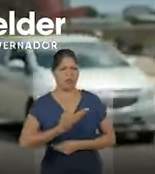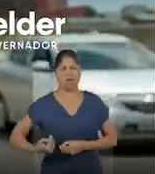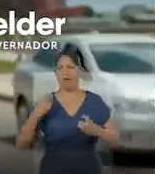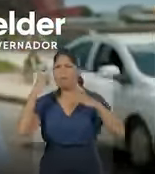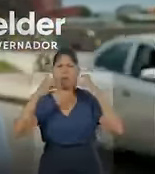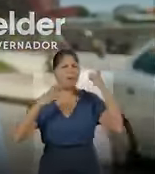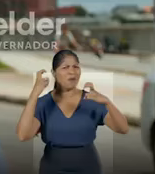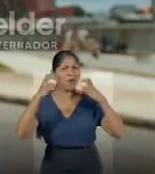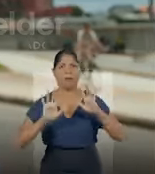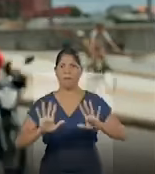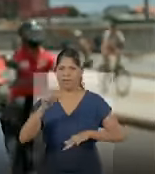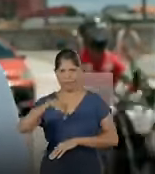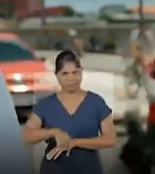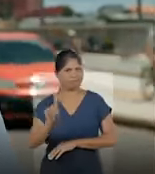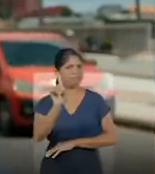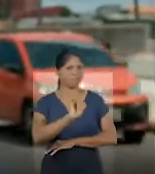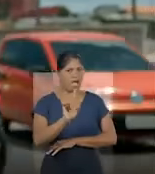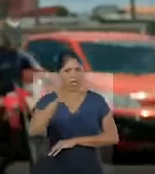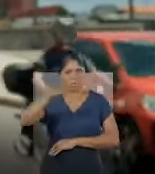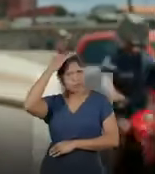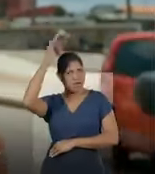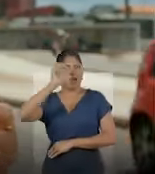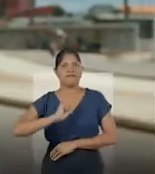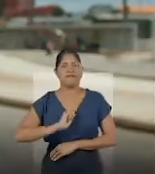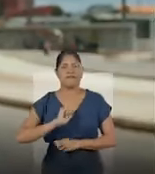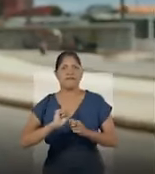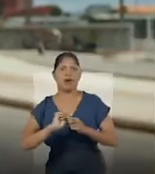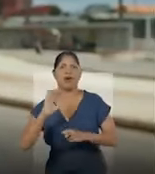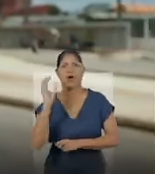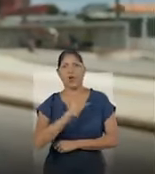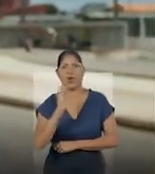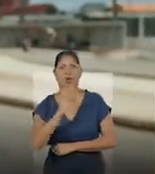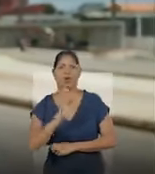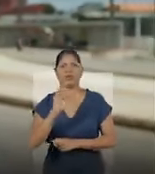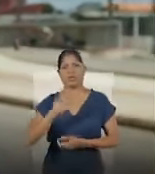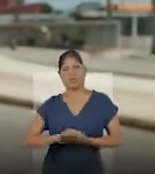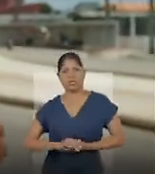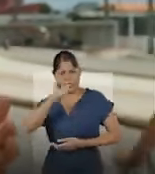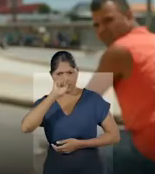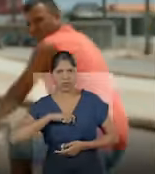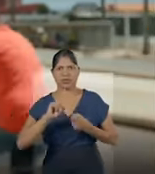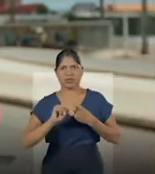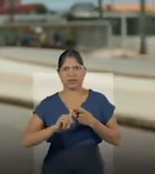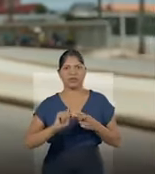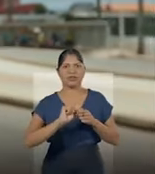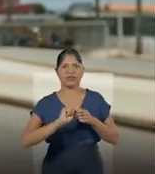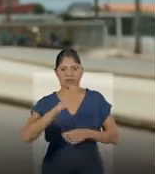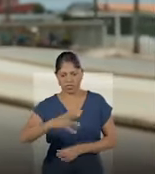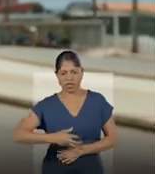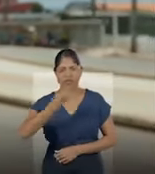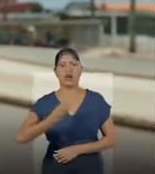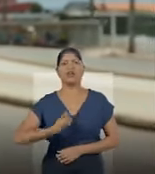ficaram desnorteados, mas aqui não. Aqui no Pará, nós agimos com rapidez e determinação. Assumimos a missão de